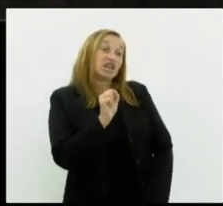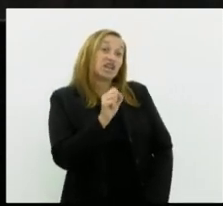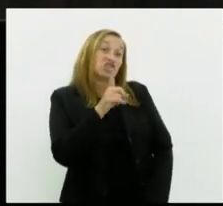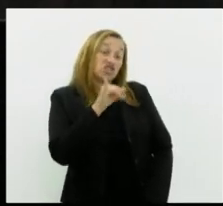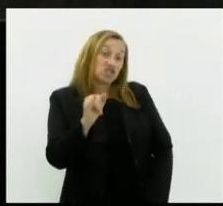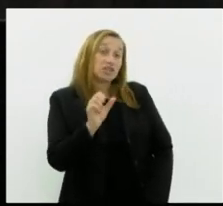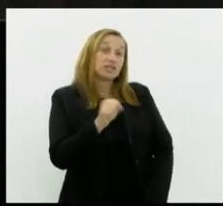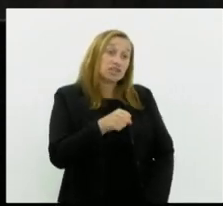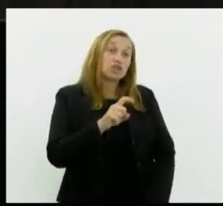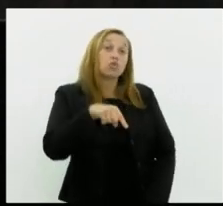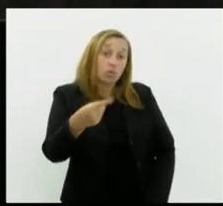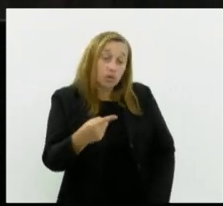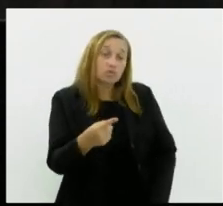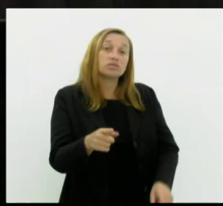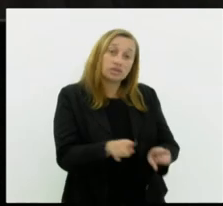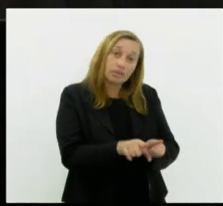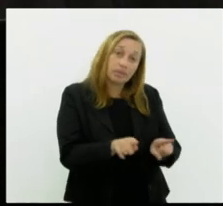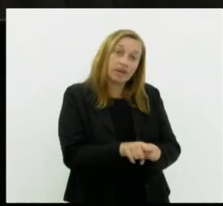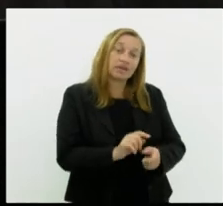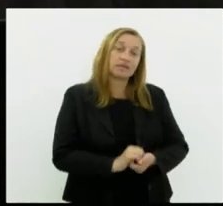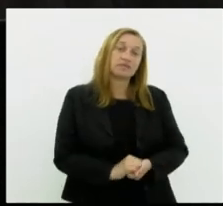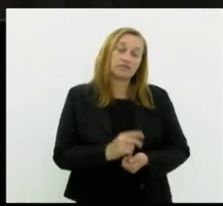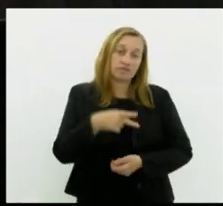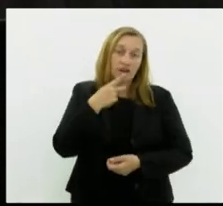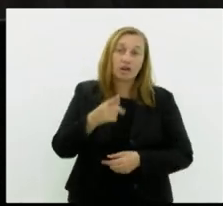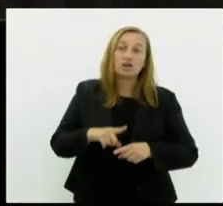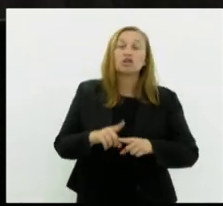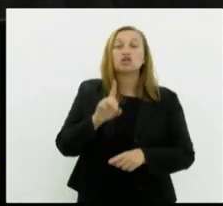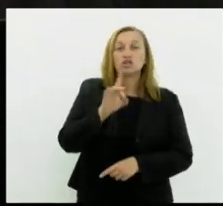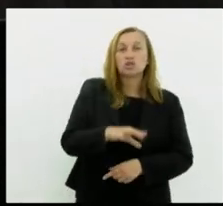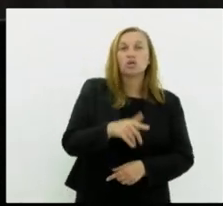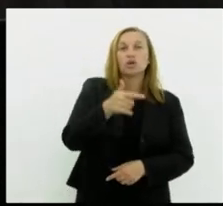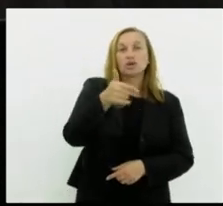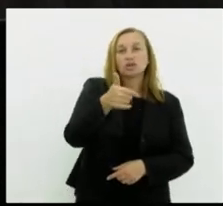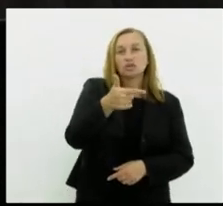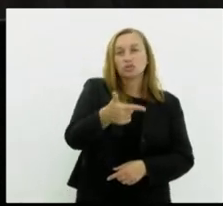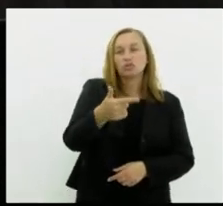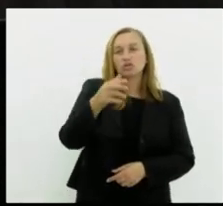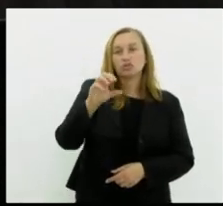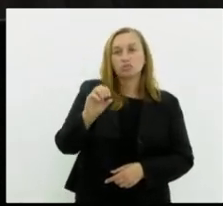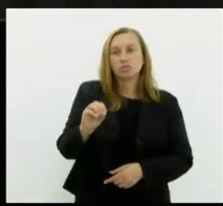também. Só em